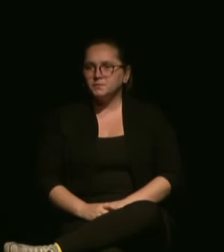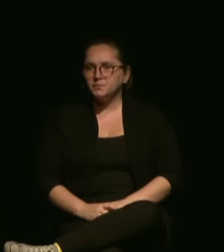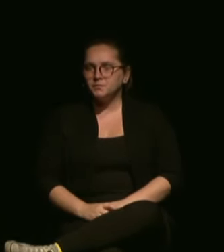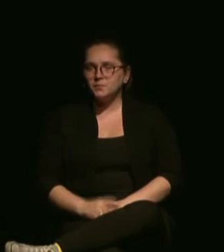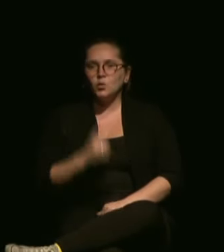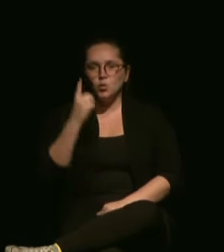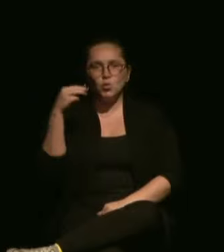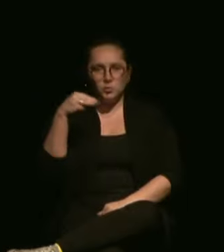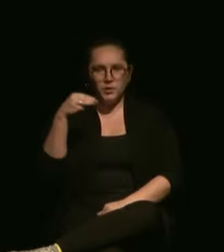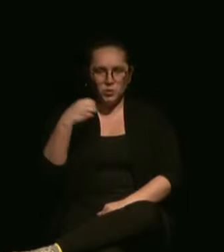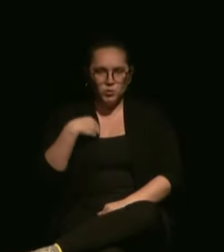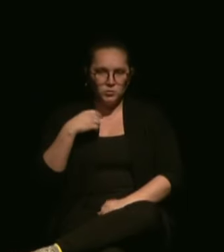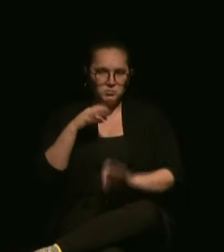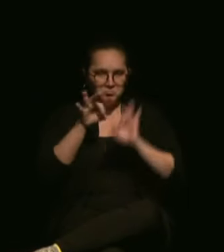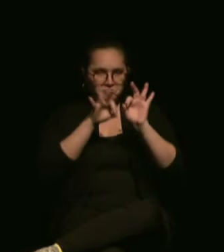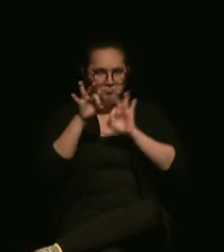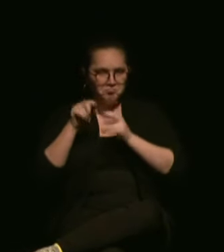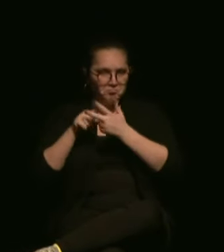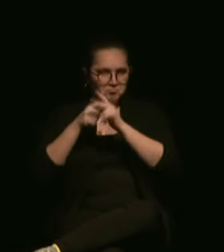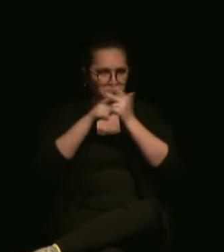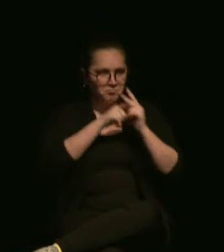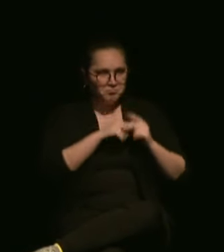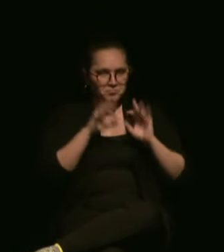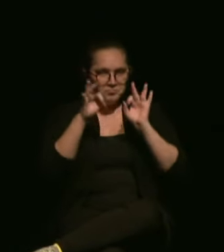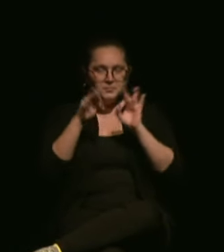Só um minutinho que a gente vai resolver. Né?